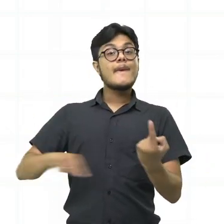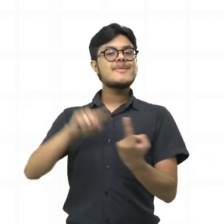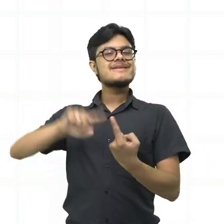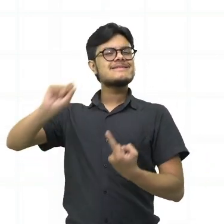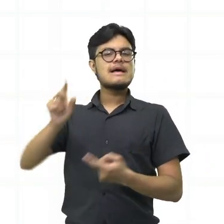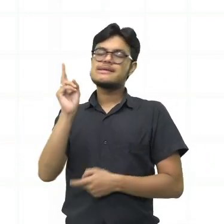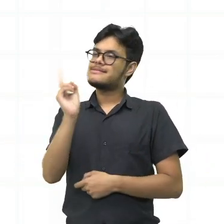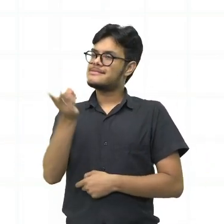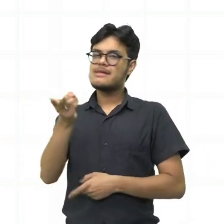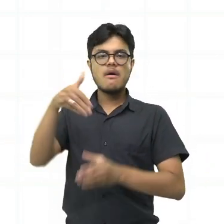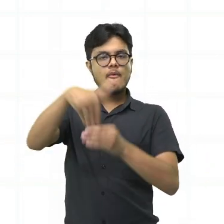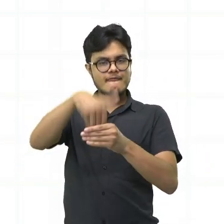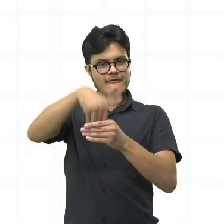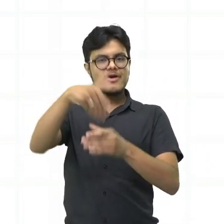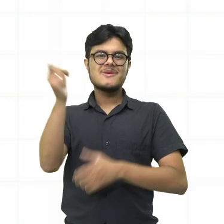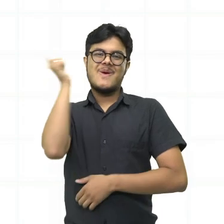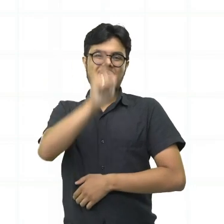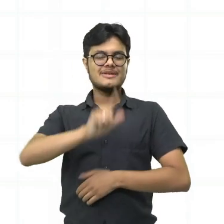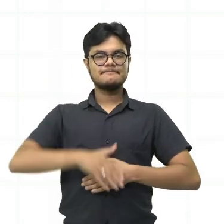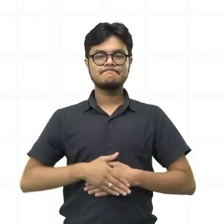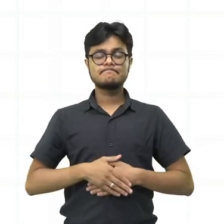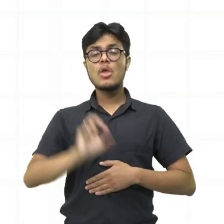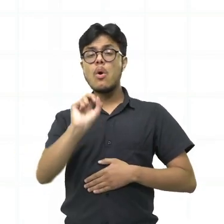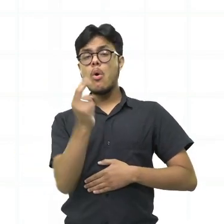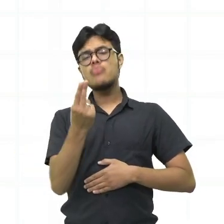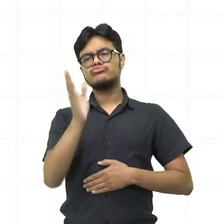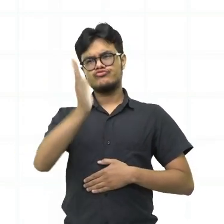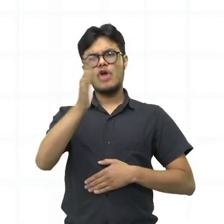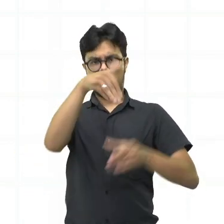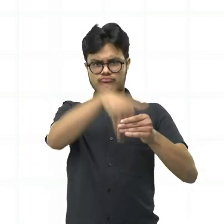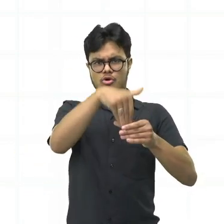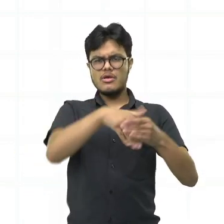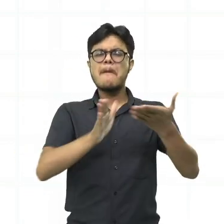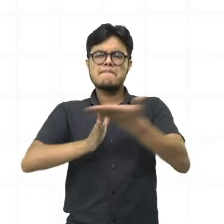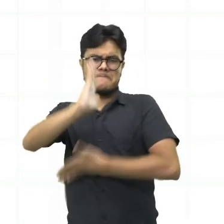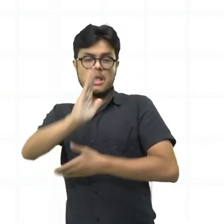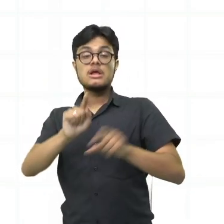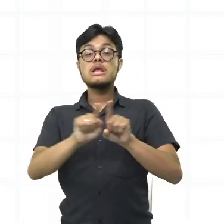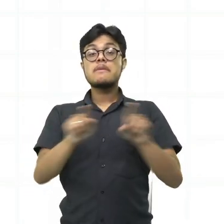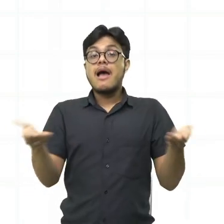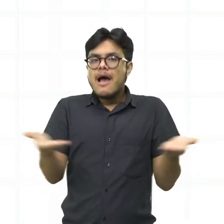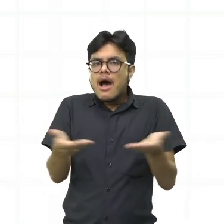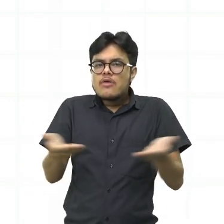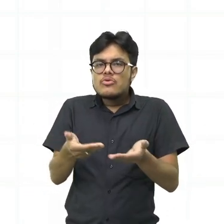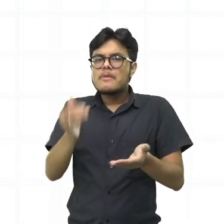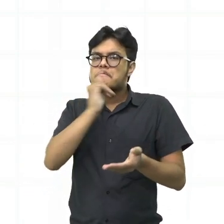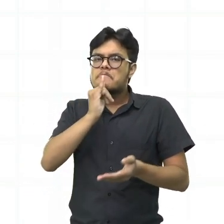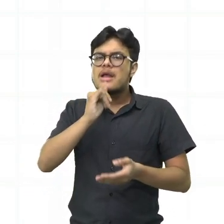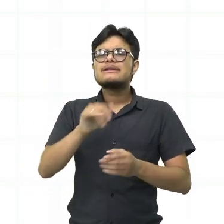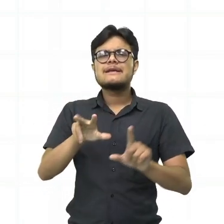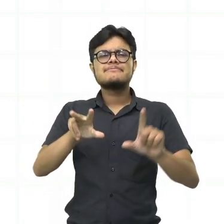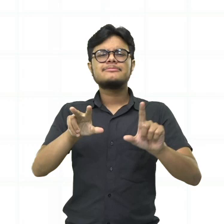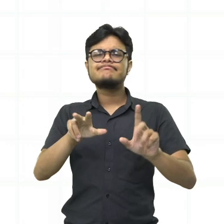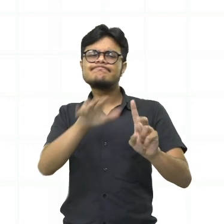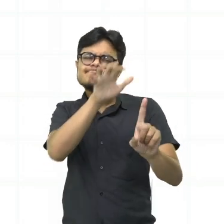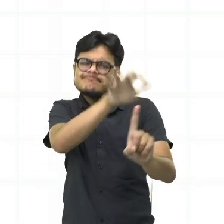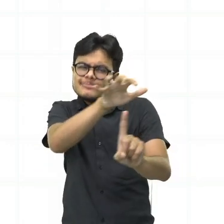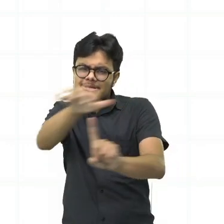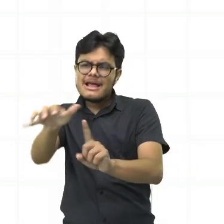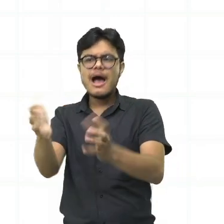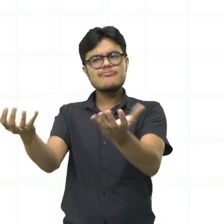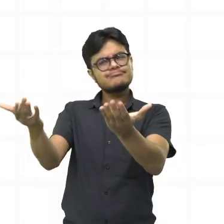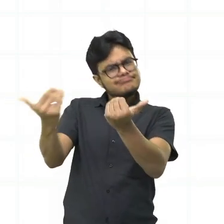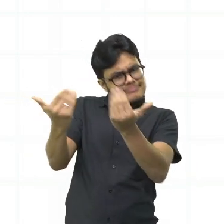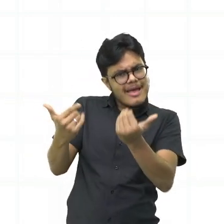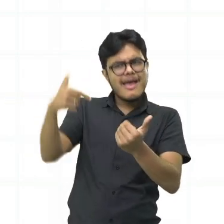também depois que ele já é eleito, e eu vou tentar trazer esse eleitor para mim, né? Eu quero o voto